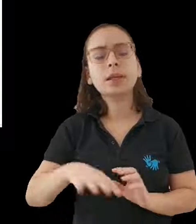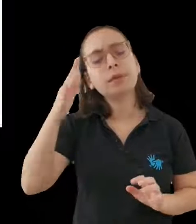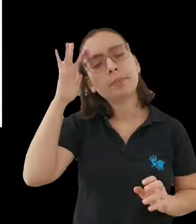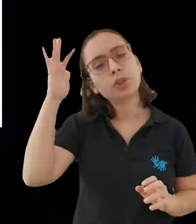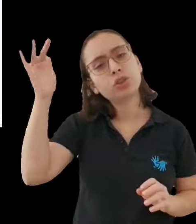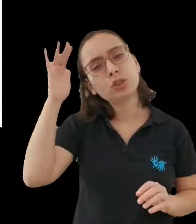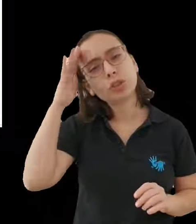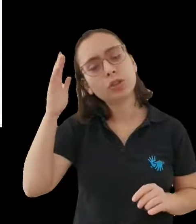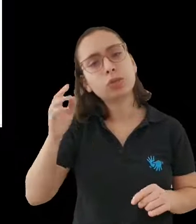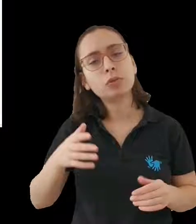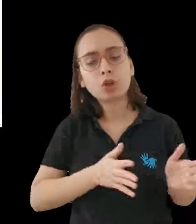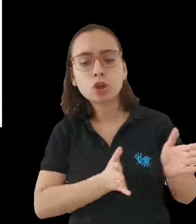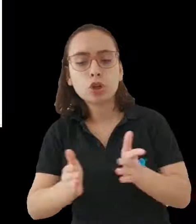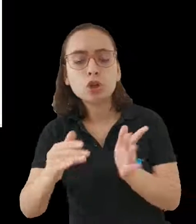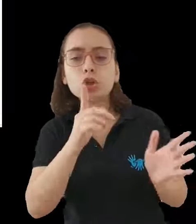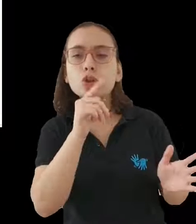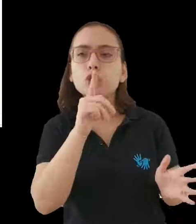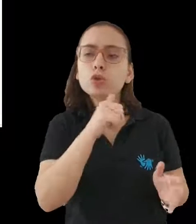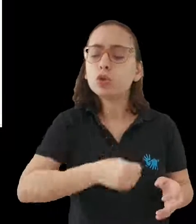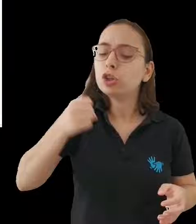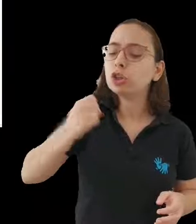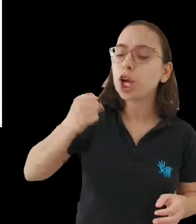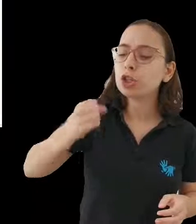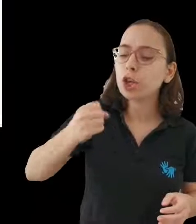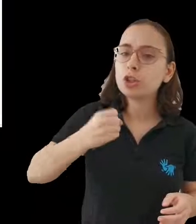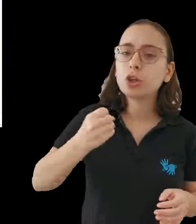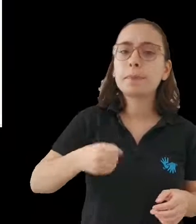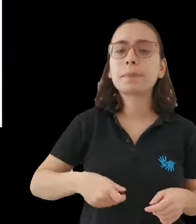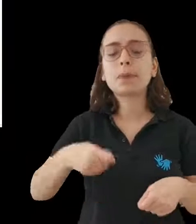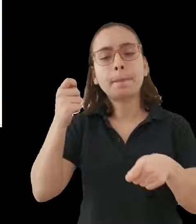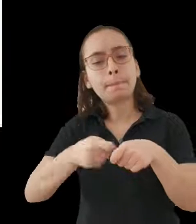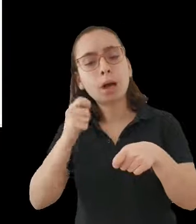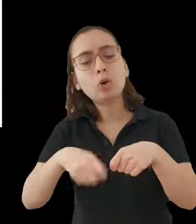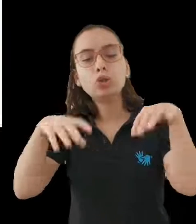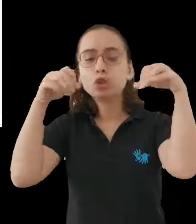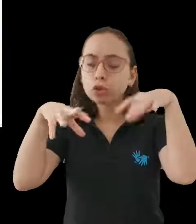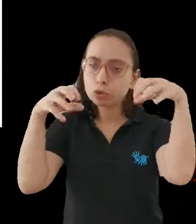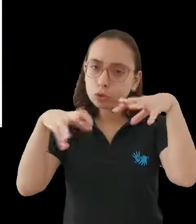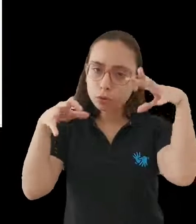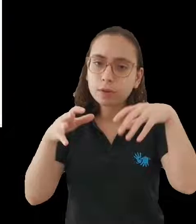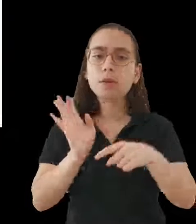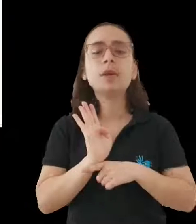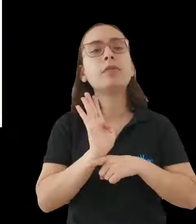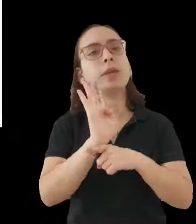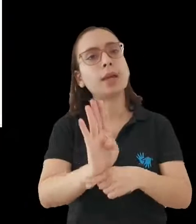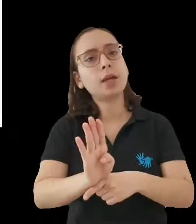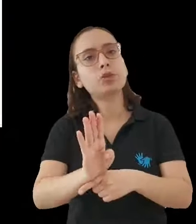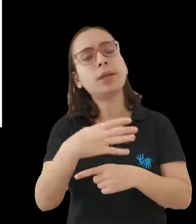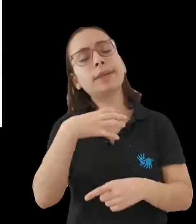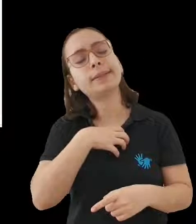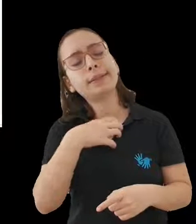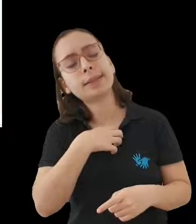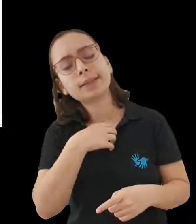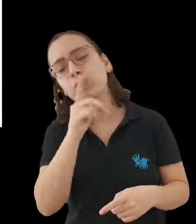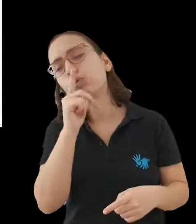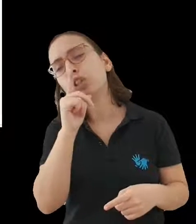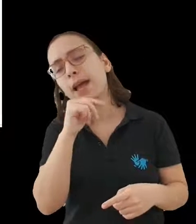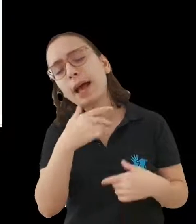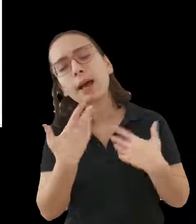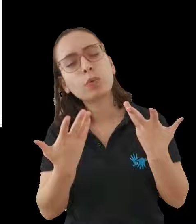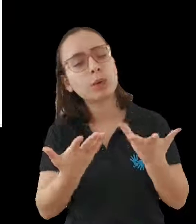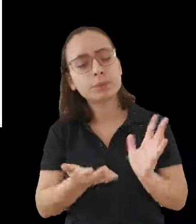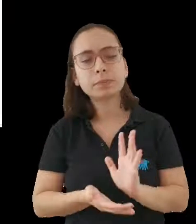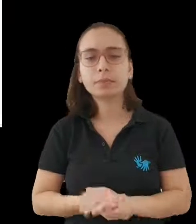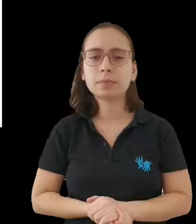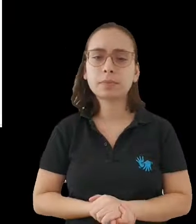Imaginem se na história de vocês tiver um rio. O pau de chuva ele vai dar essa sensação de água